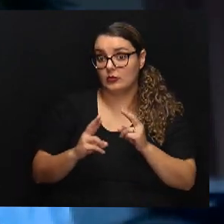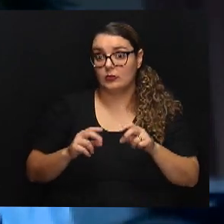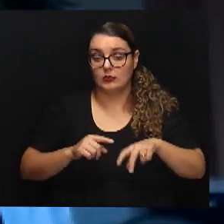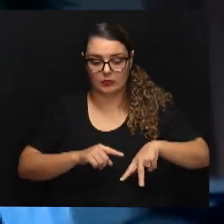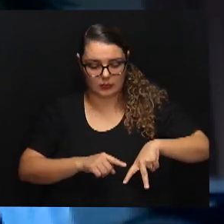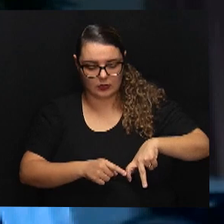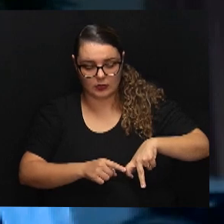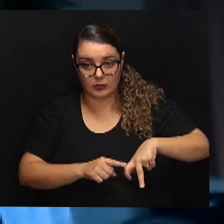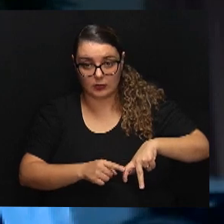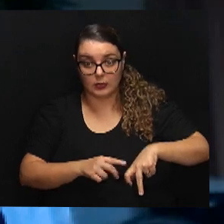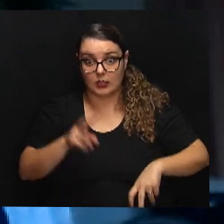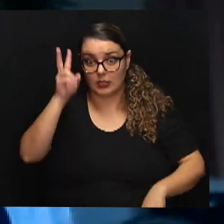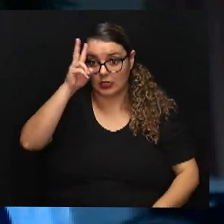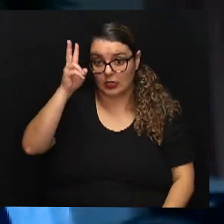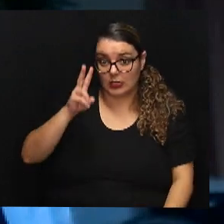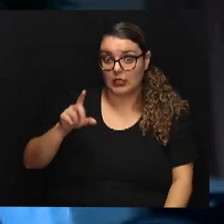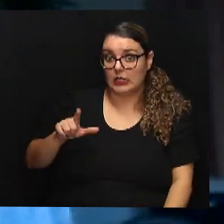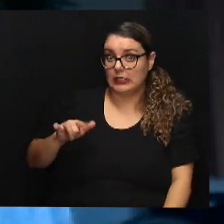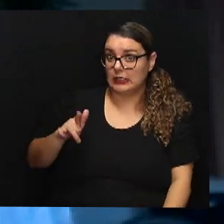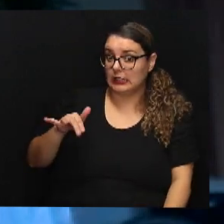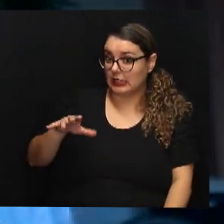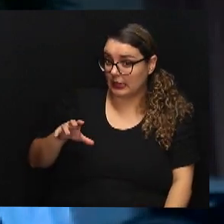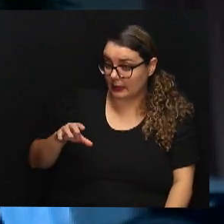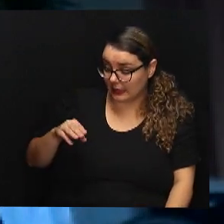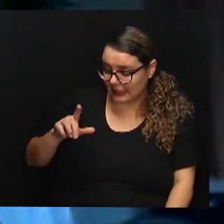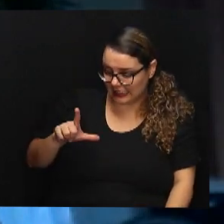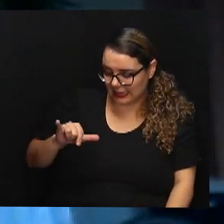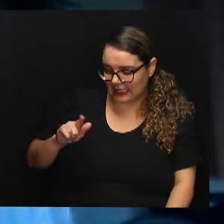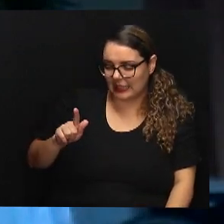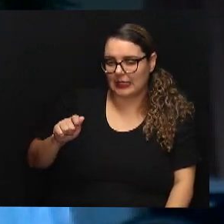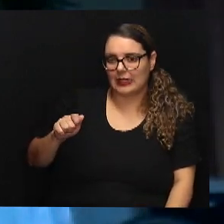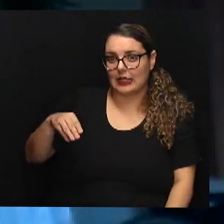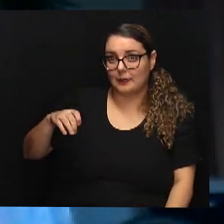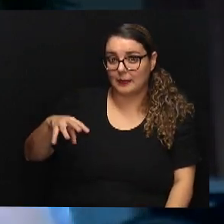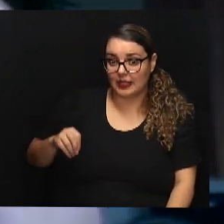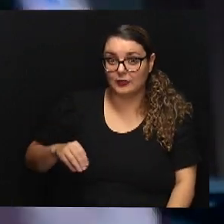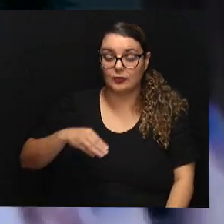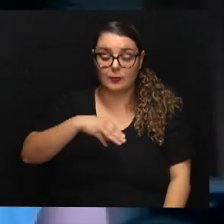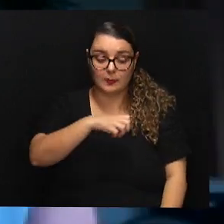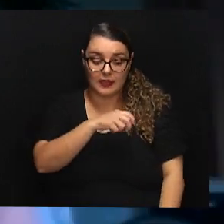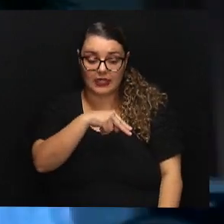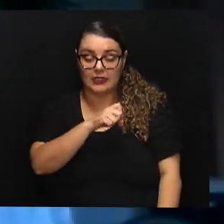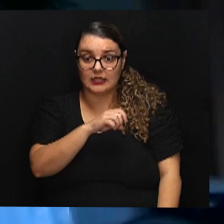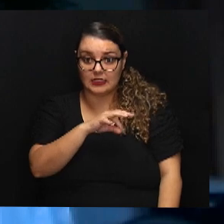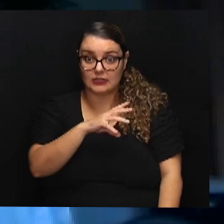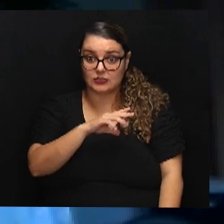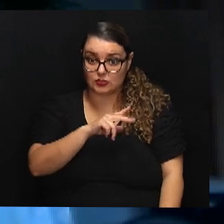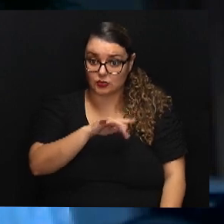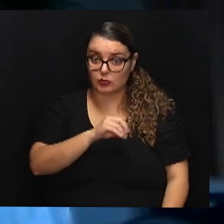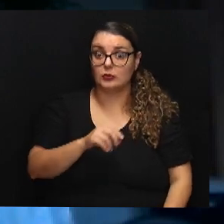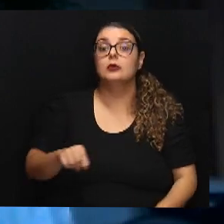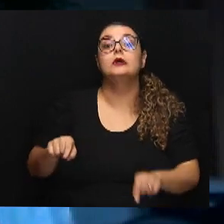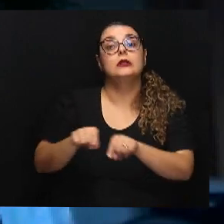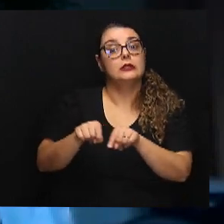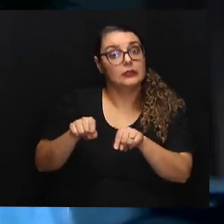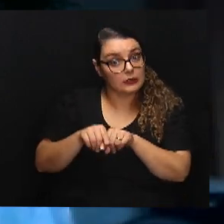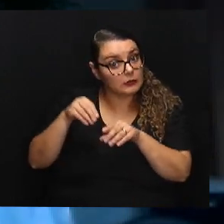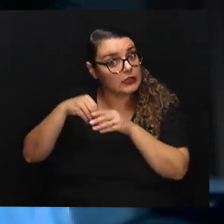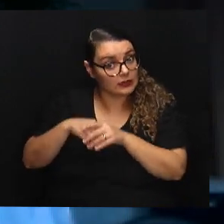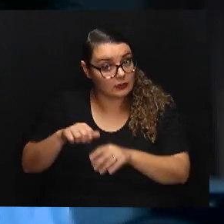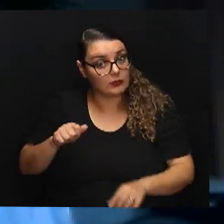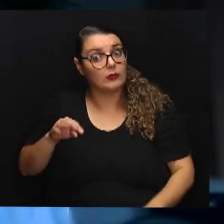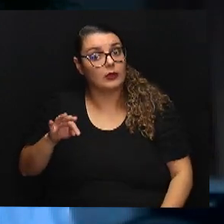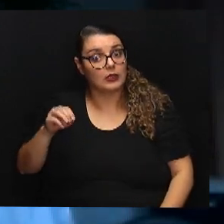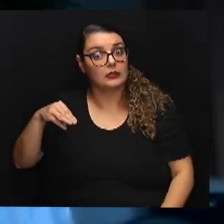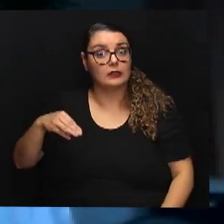né? Quem correlaciona muito com o joelho pode lembrar que a gente tem lesão de ligamento, lesão de menisco. Dentro